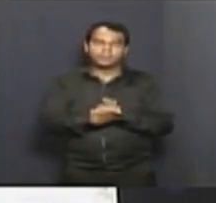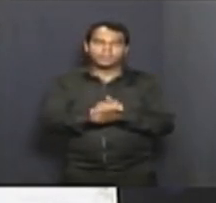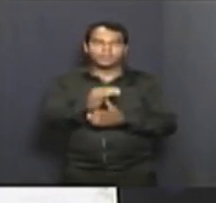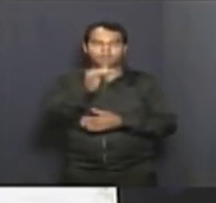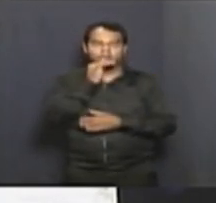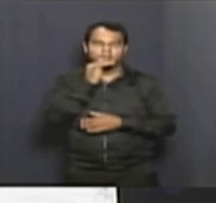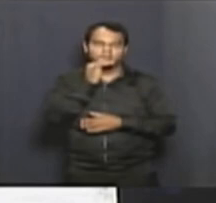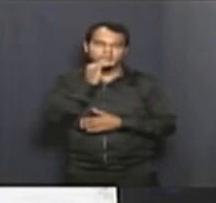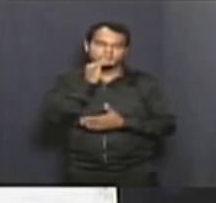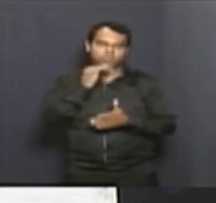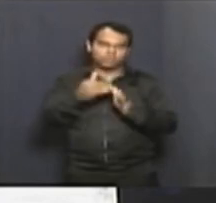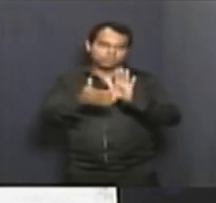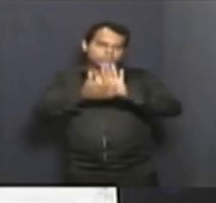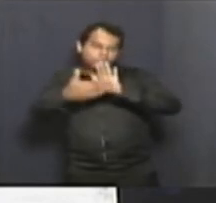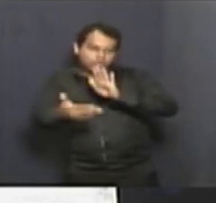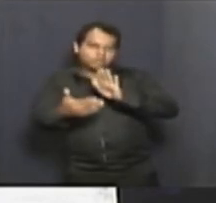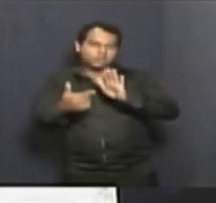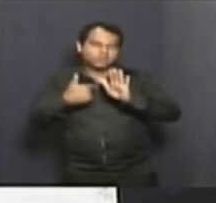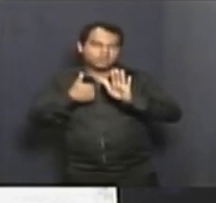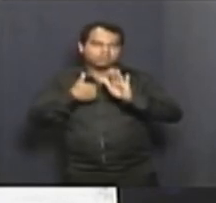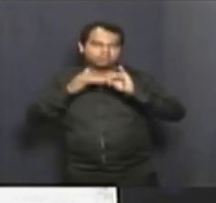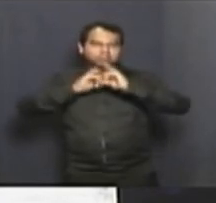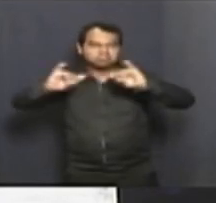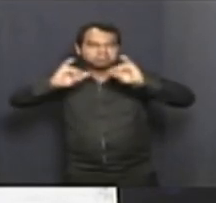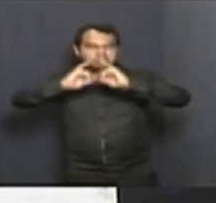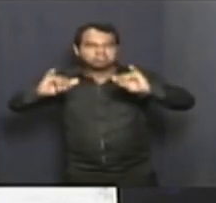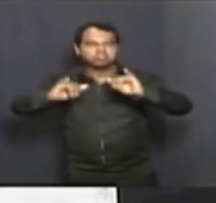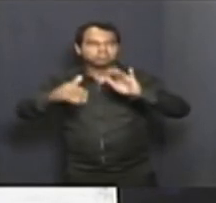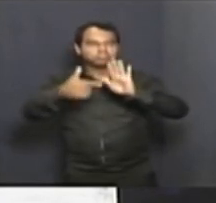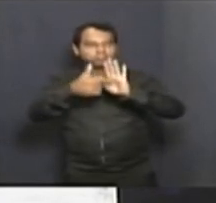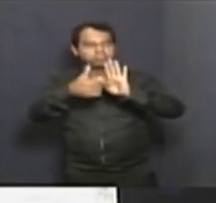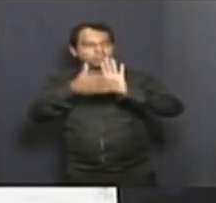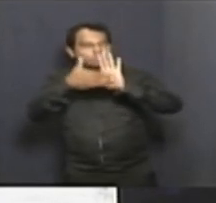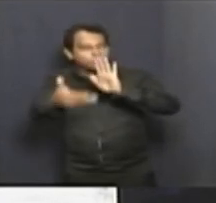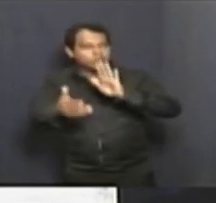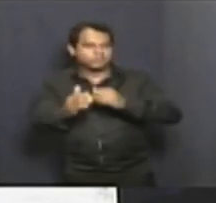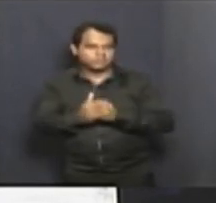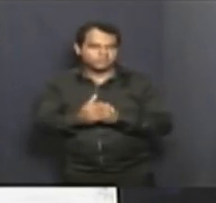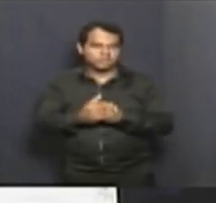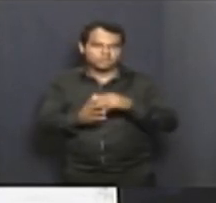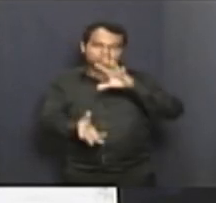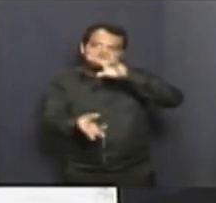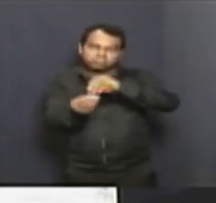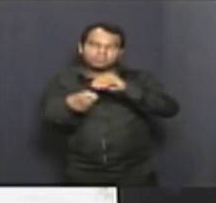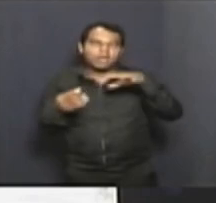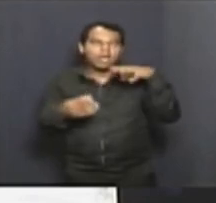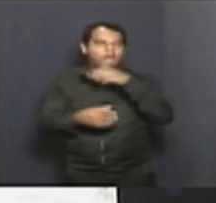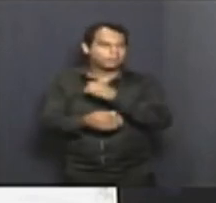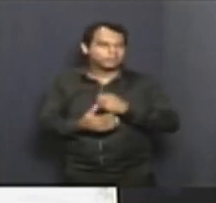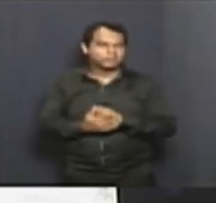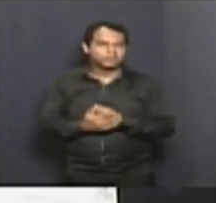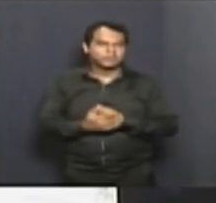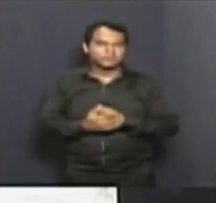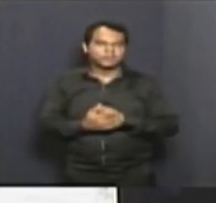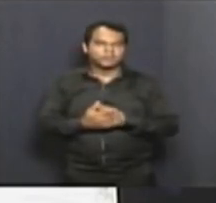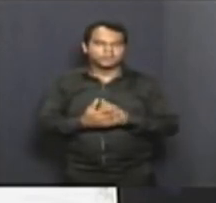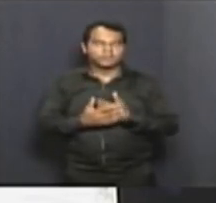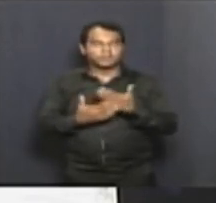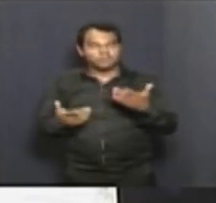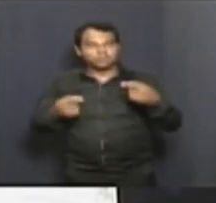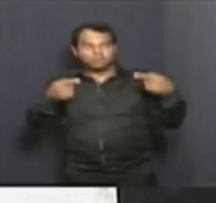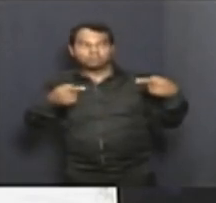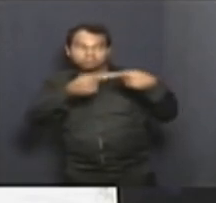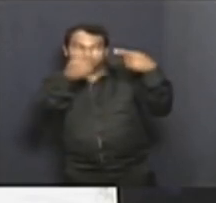as propostas que eu faço depois que eu fiz uma radiografia bem rápida então a essa